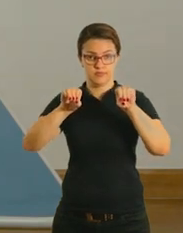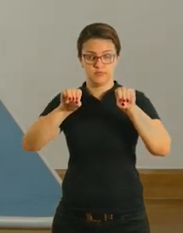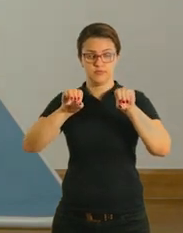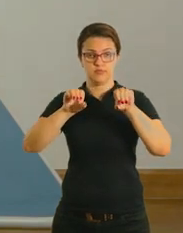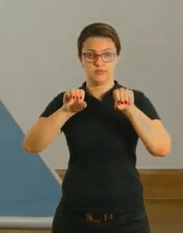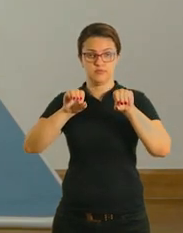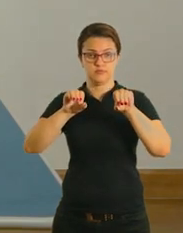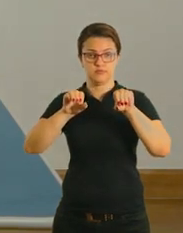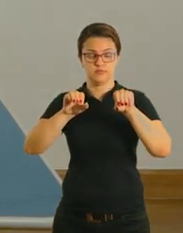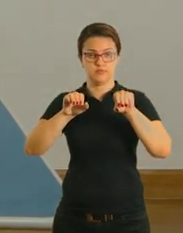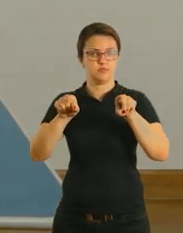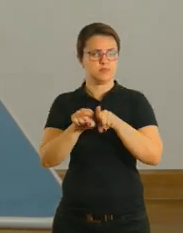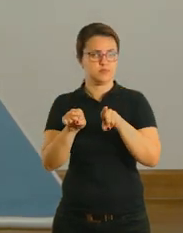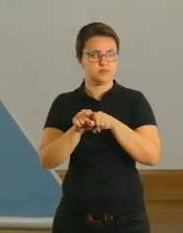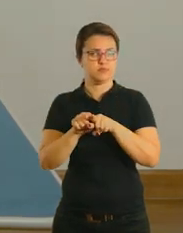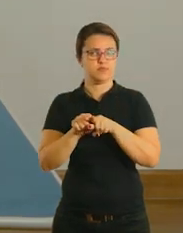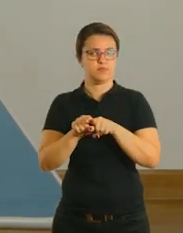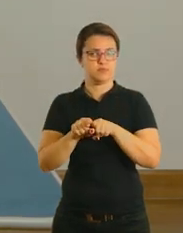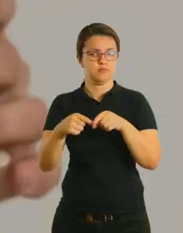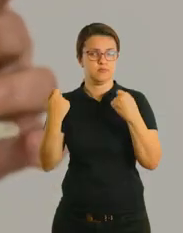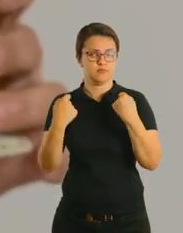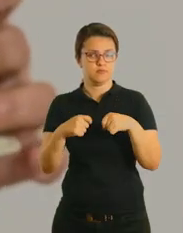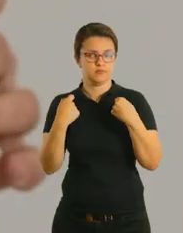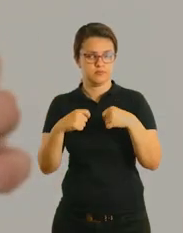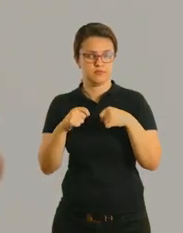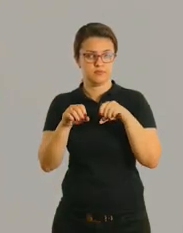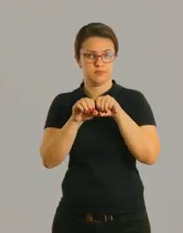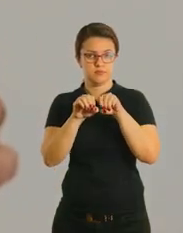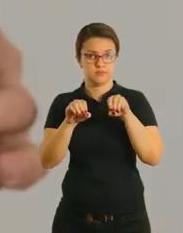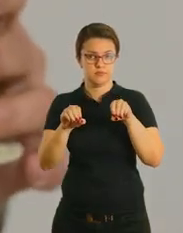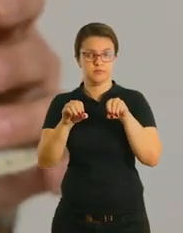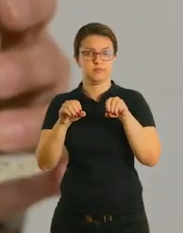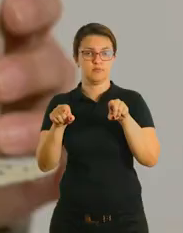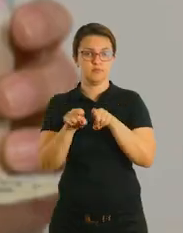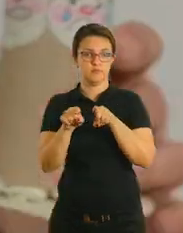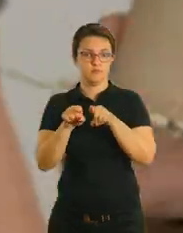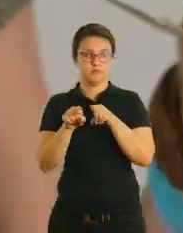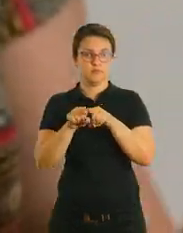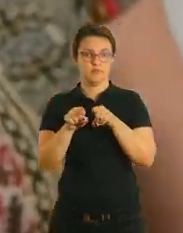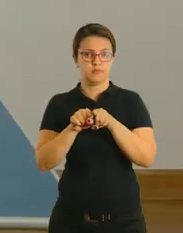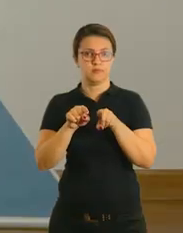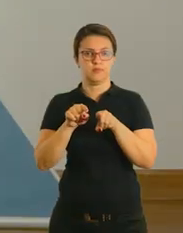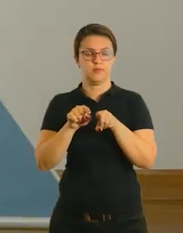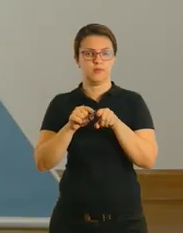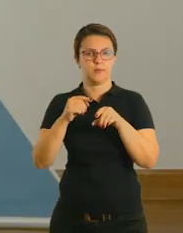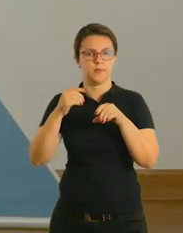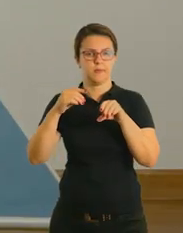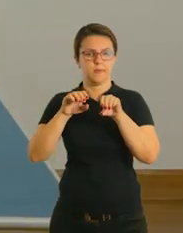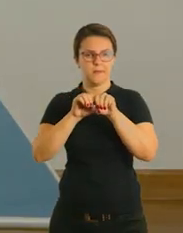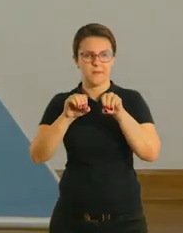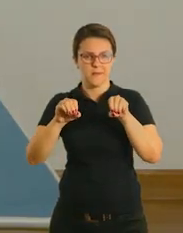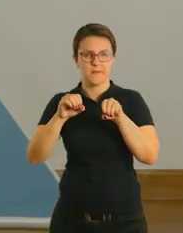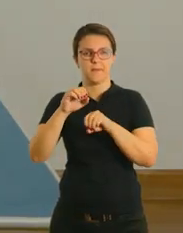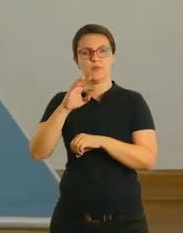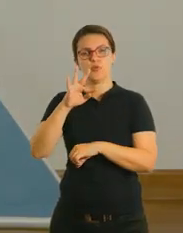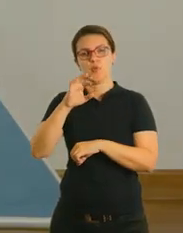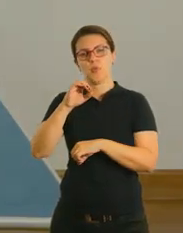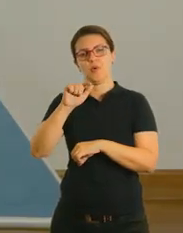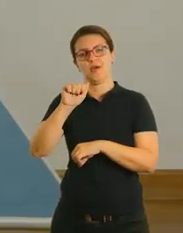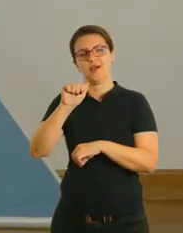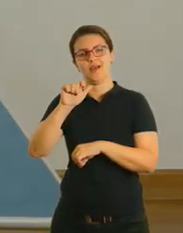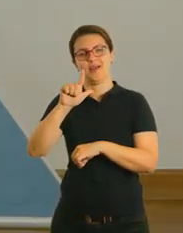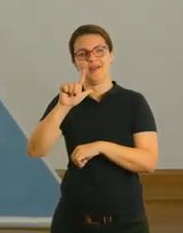higiênico, tá? E vão precisar também de um rolinho de papel toalha. E mais um